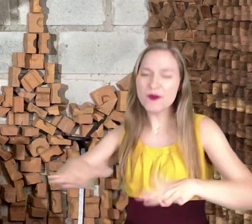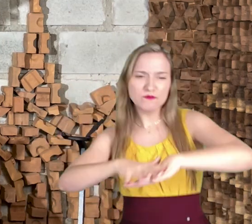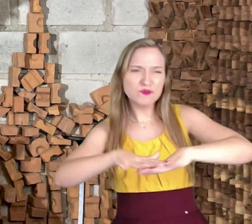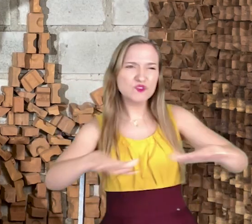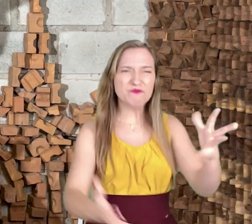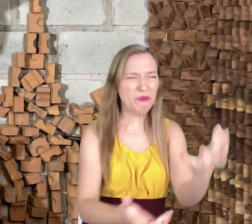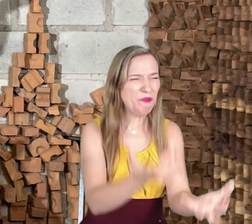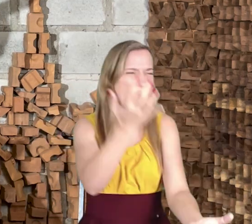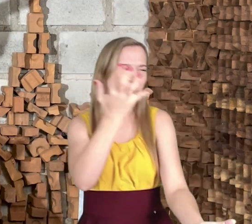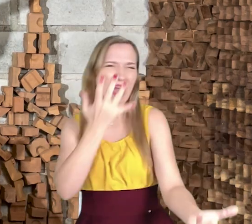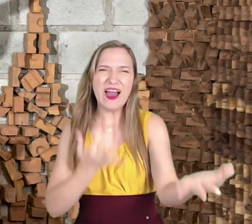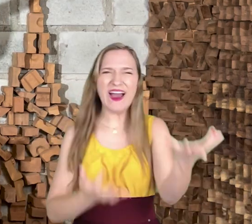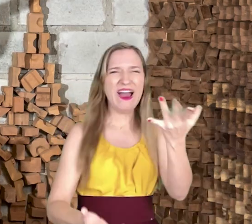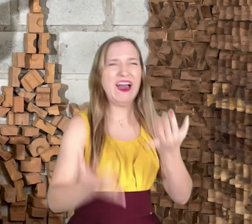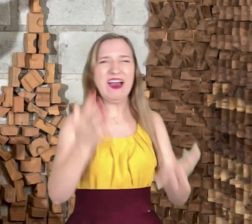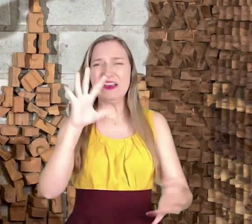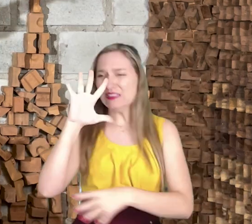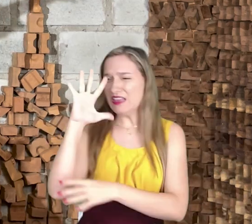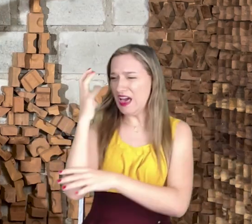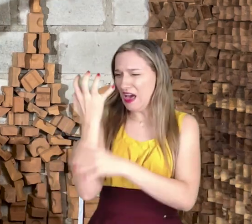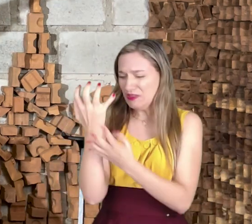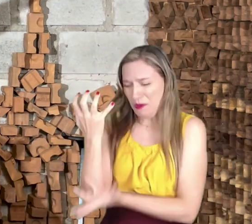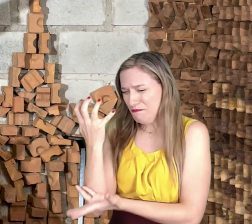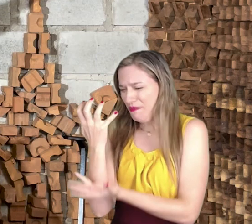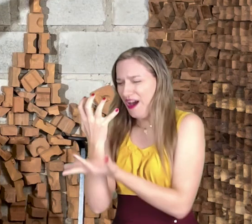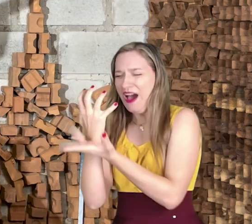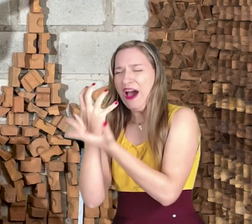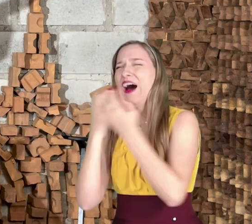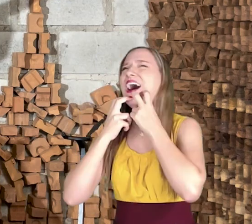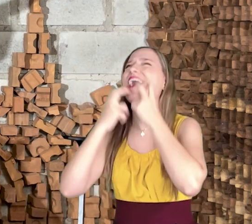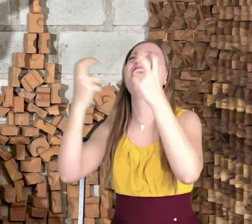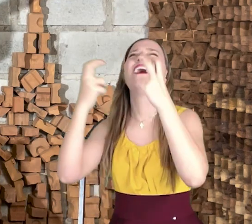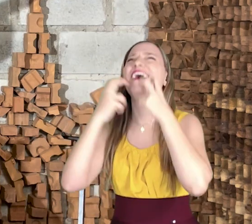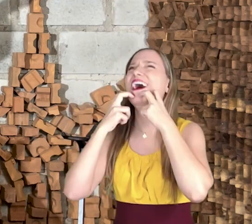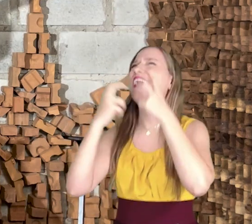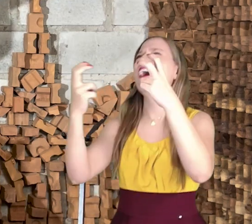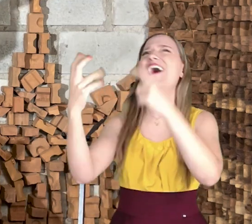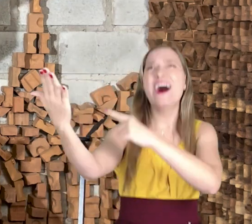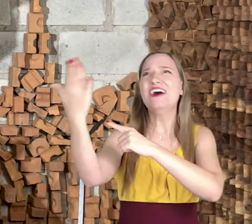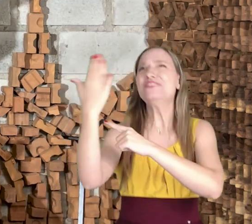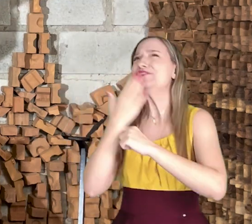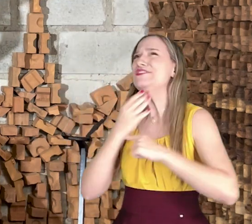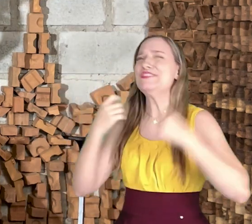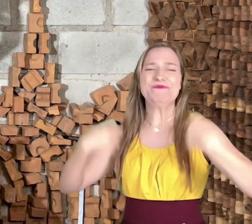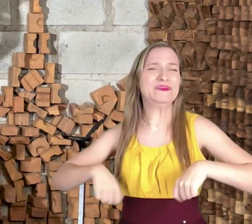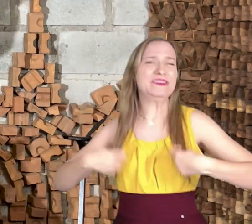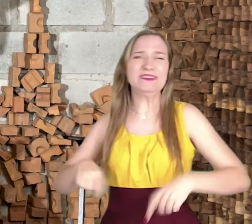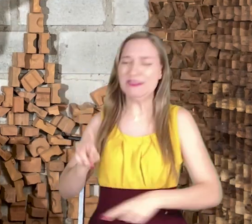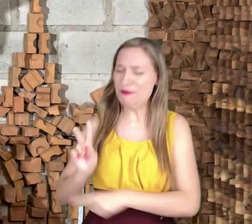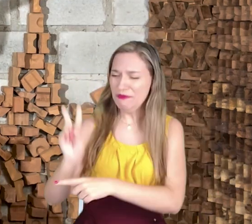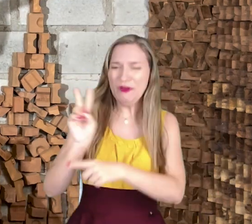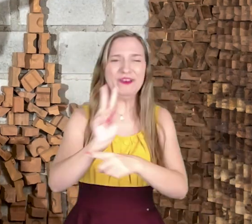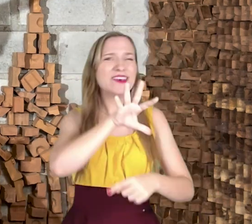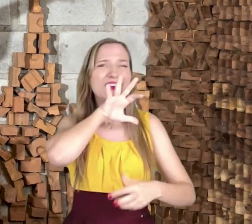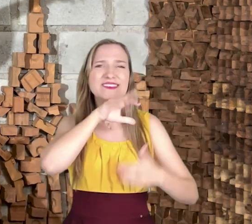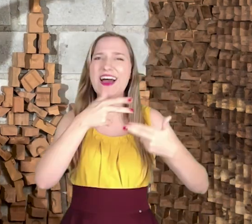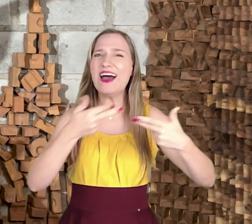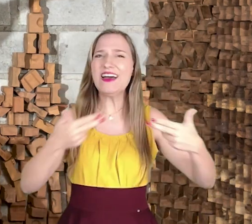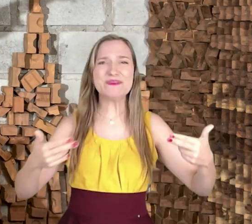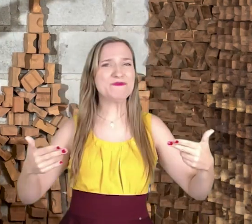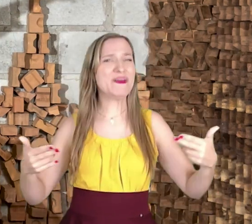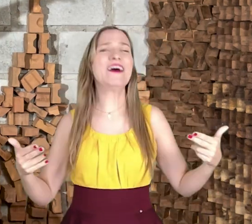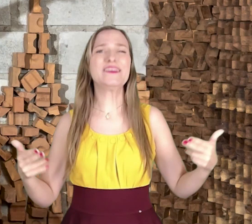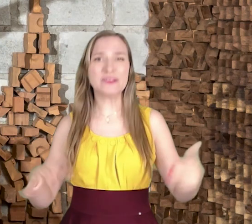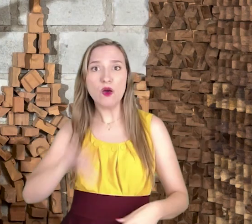platôs e matagais. Cerrado pede socorro, protejam seus animais.